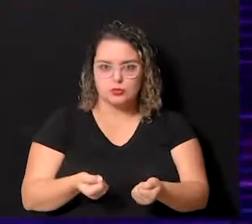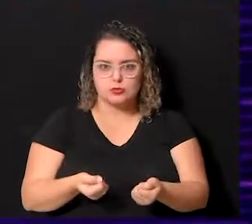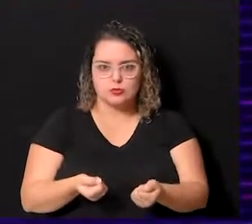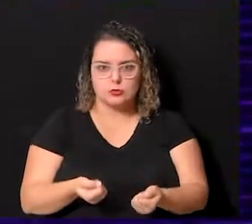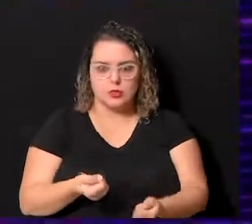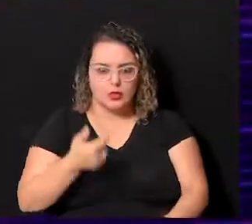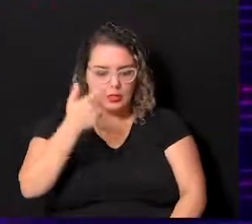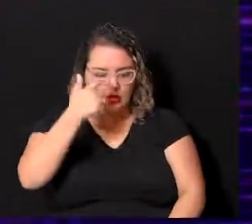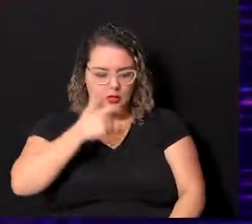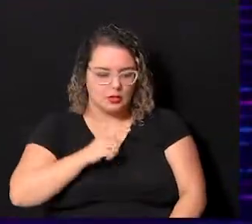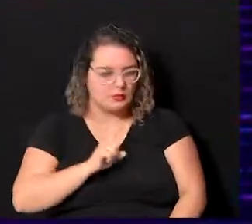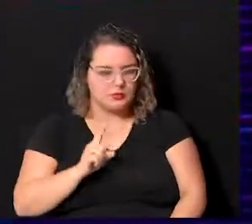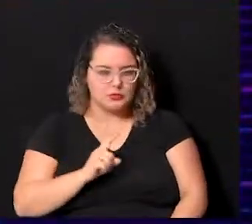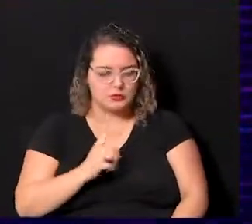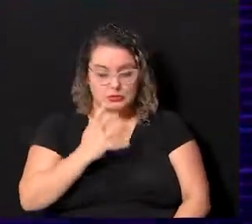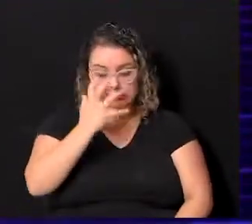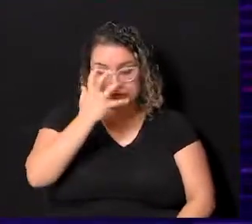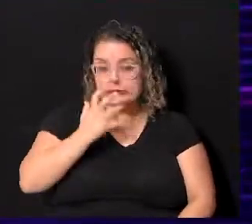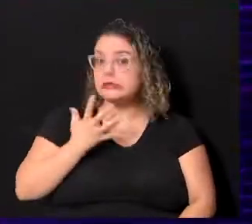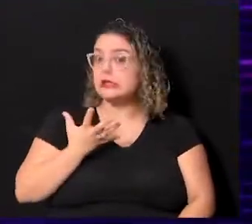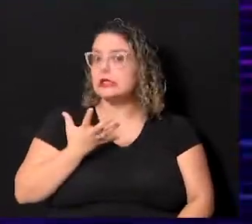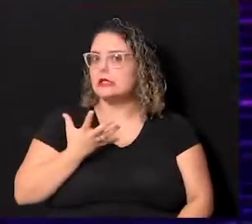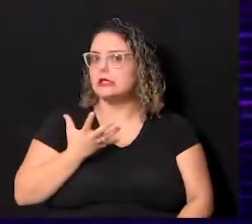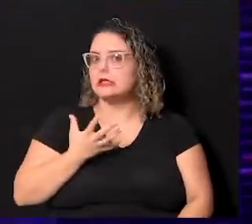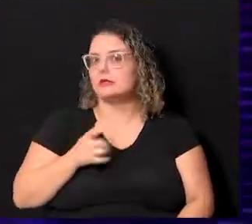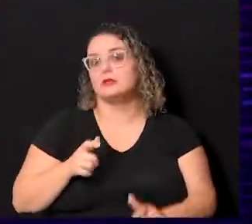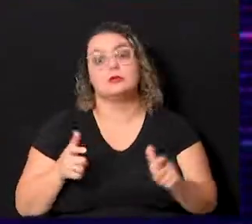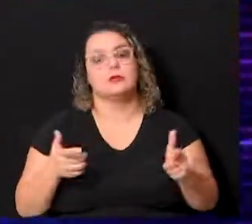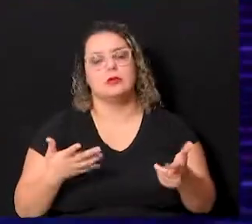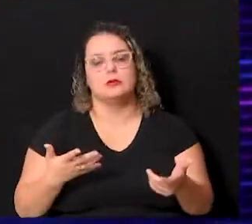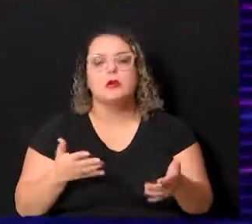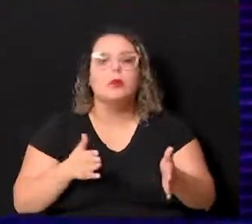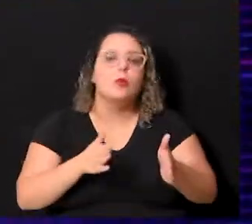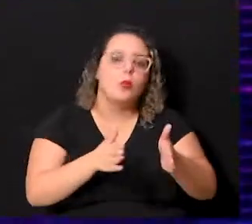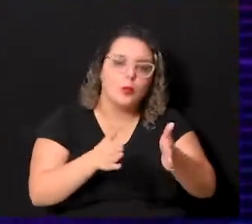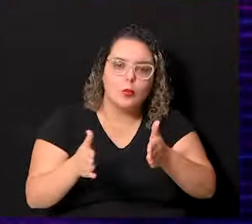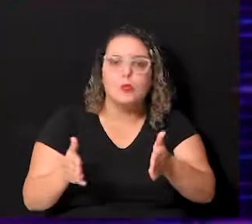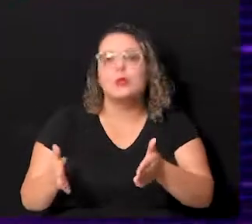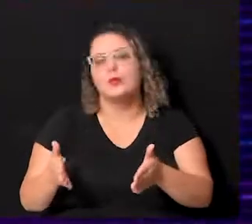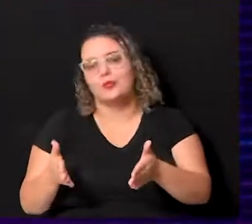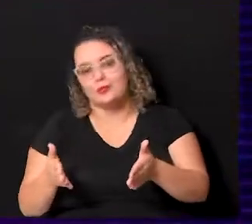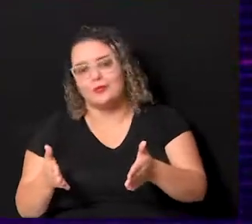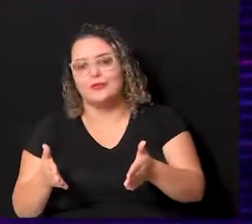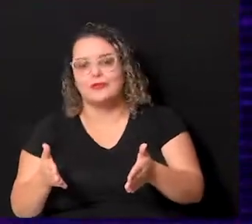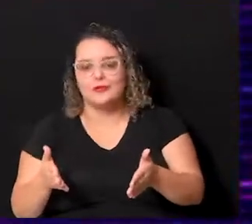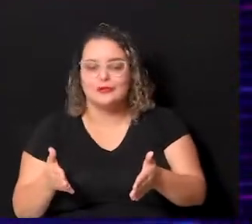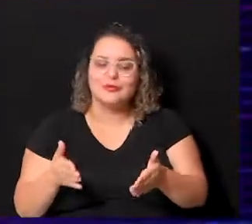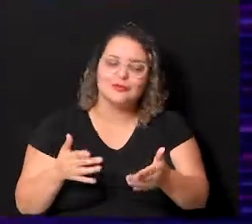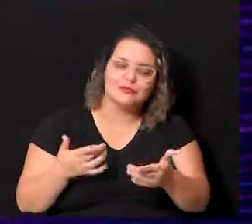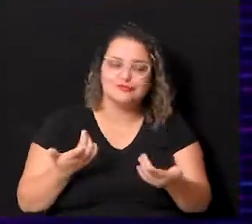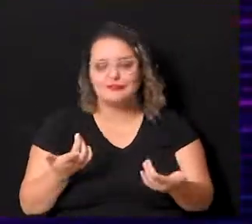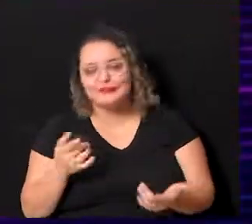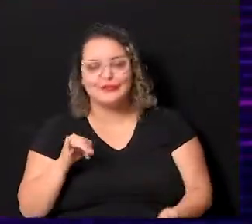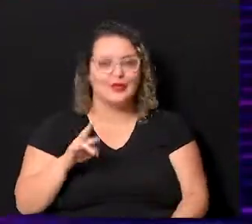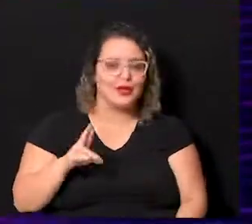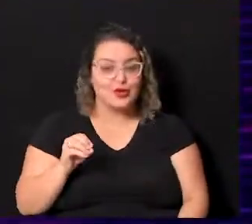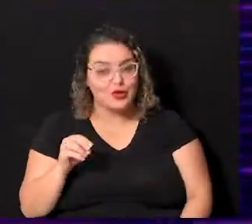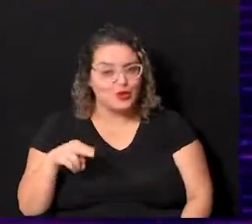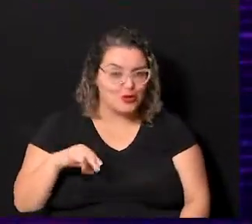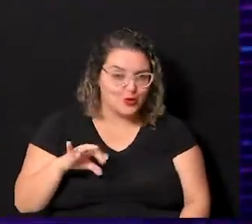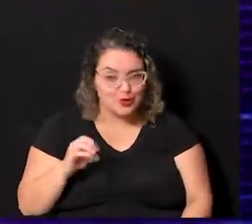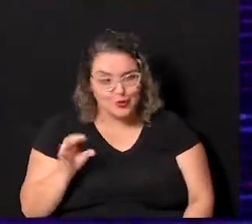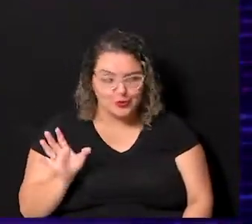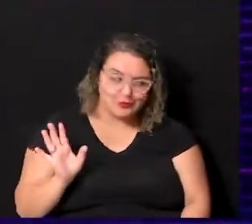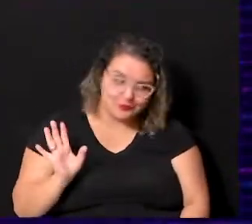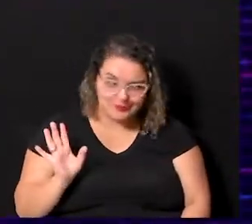não sou um cara muito sério, então tem muitos momentos muito irônicos no meio do livro, mas a maior parte